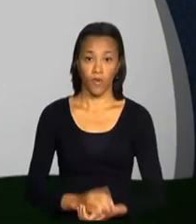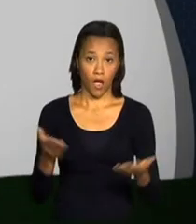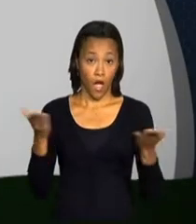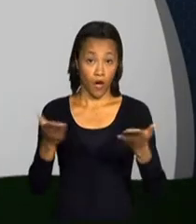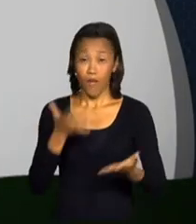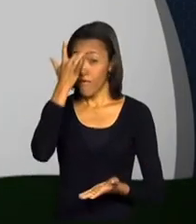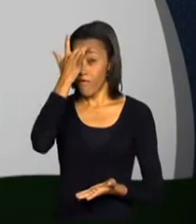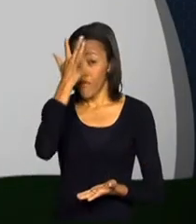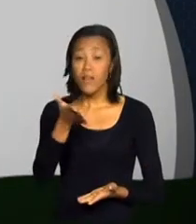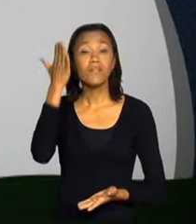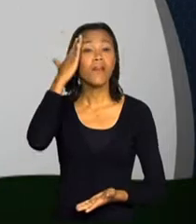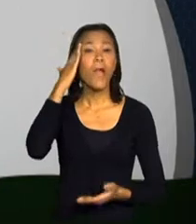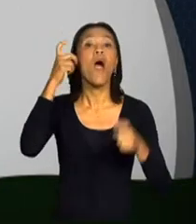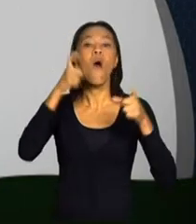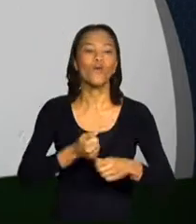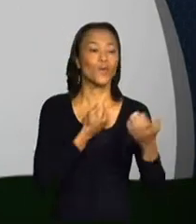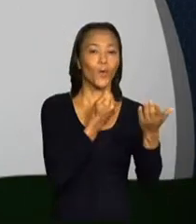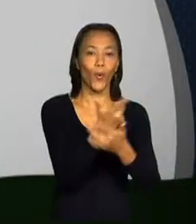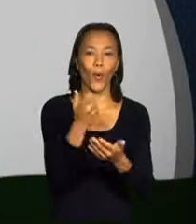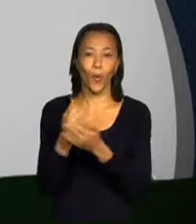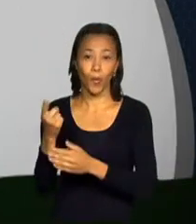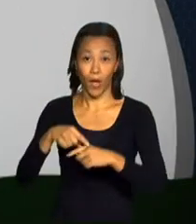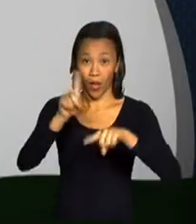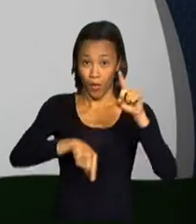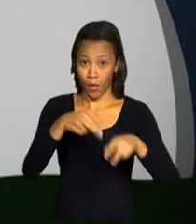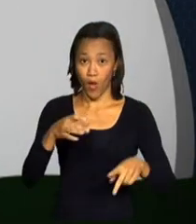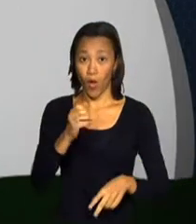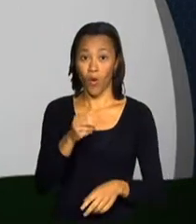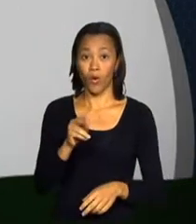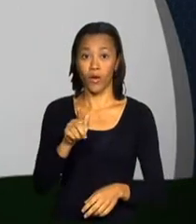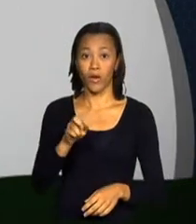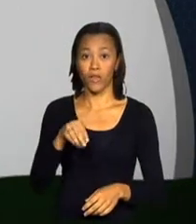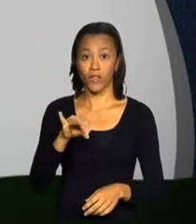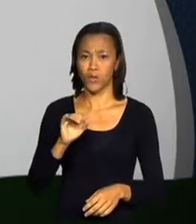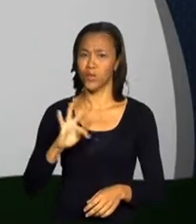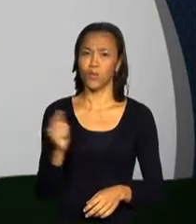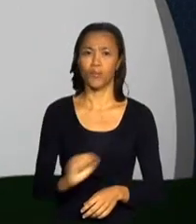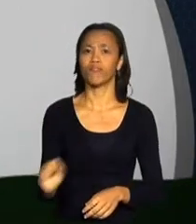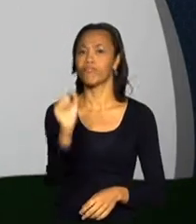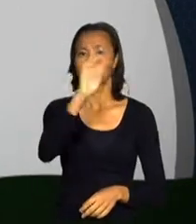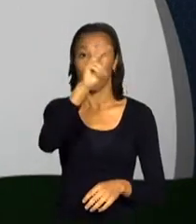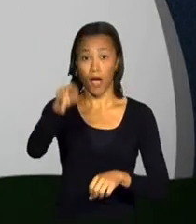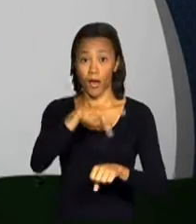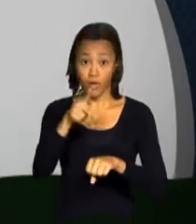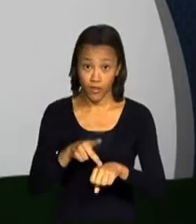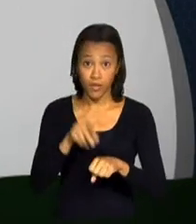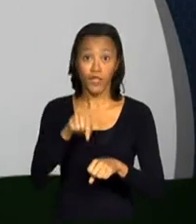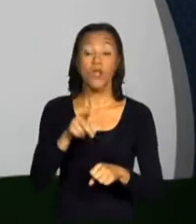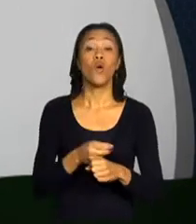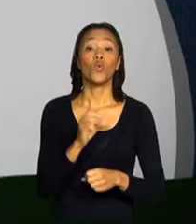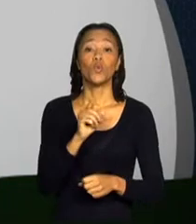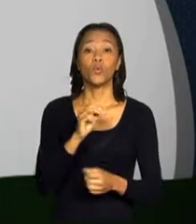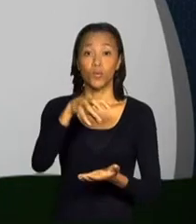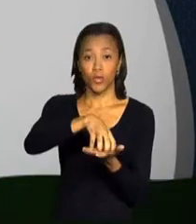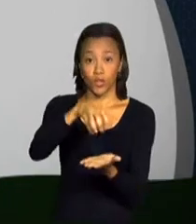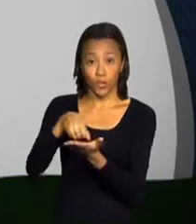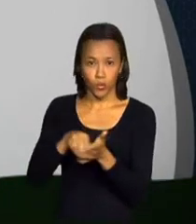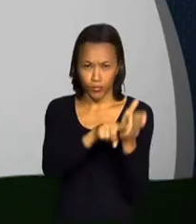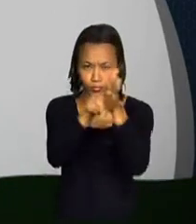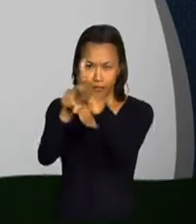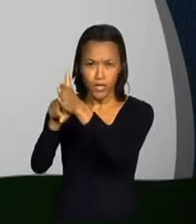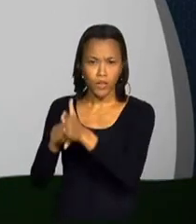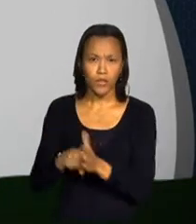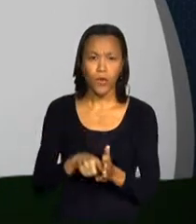Agora está mais fácil saber onde comprar produtos orgânicos em todo o país. O Instituto Brasileiro de Defesa do Consumidor mapeou